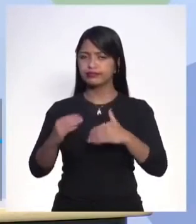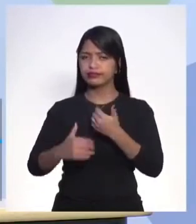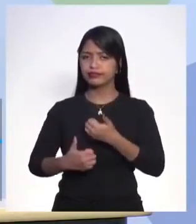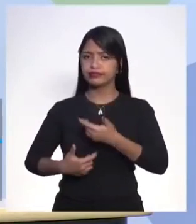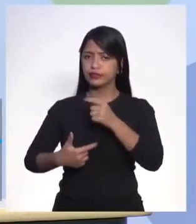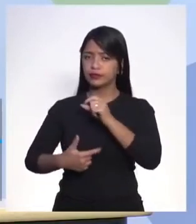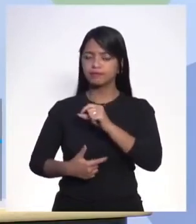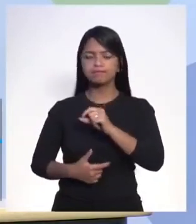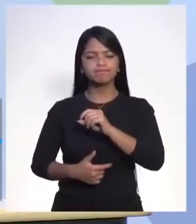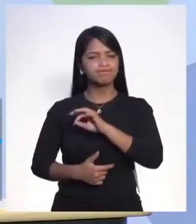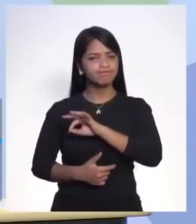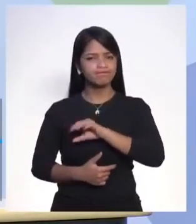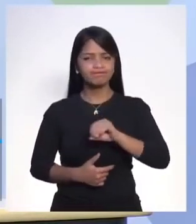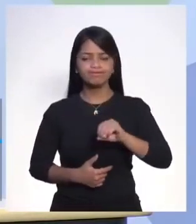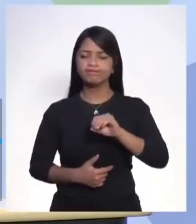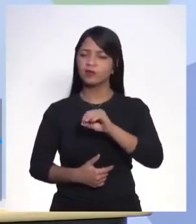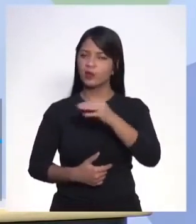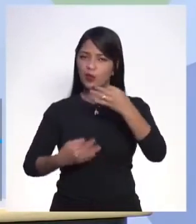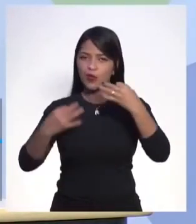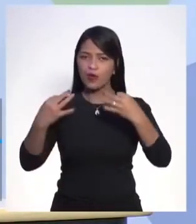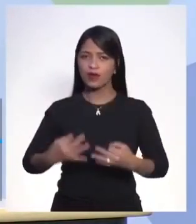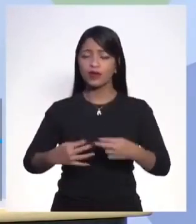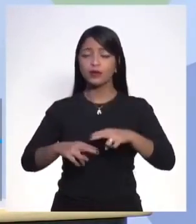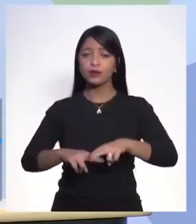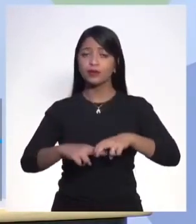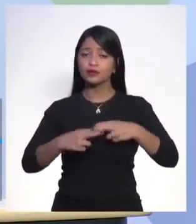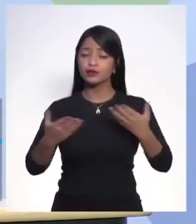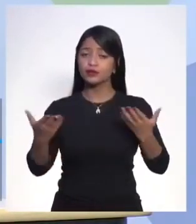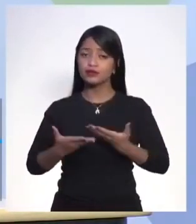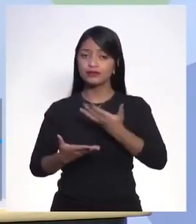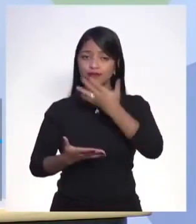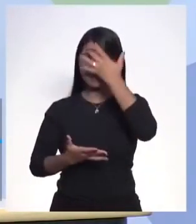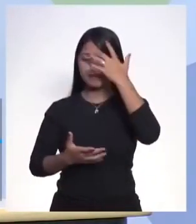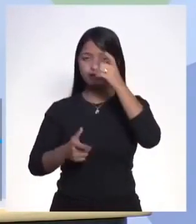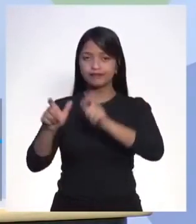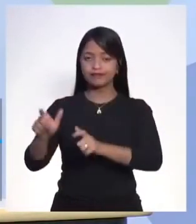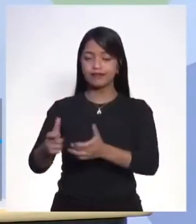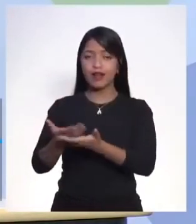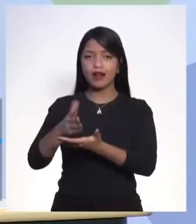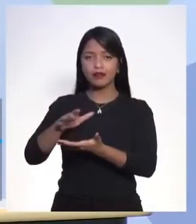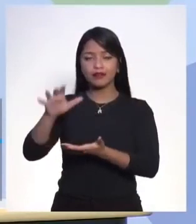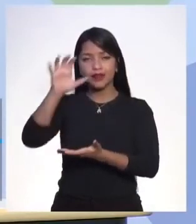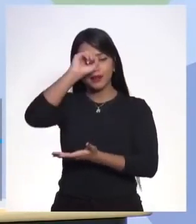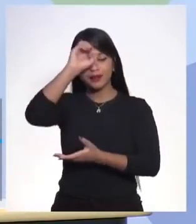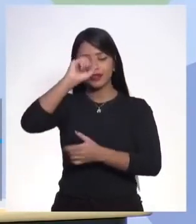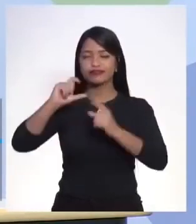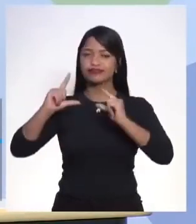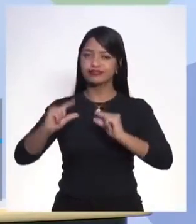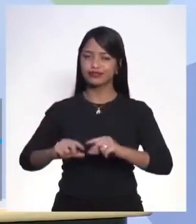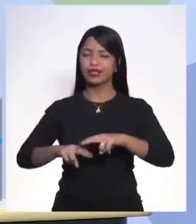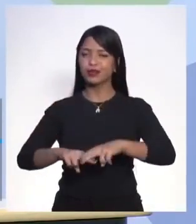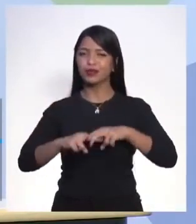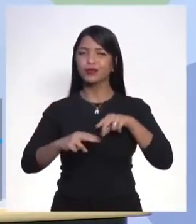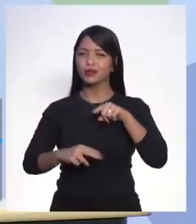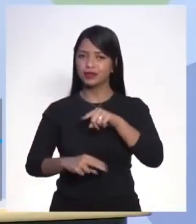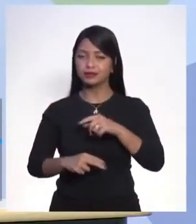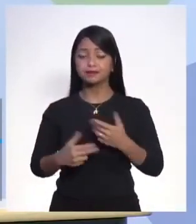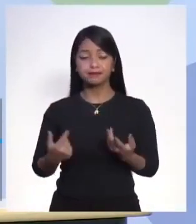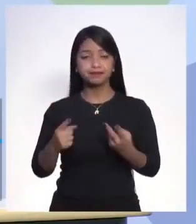totalmente correto, é o motivo da baixa aprendizagem atual. A Pro Silene colocou, concordo, ler